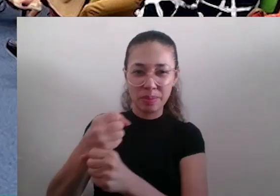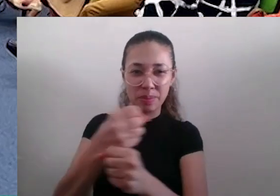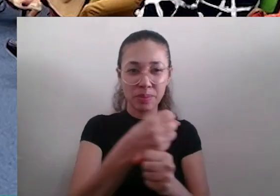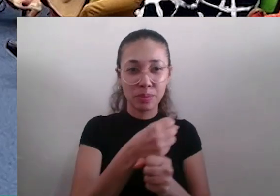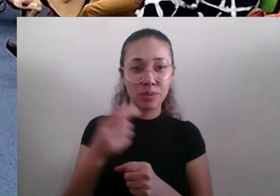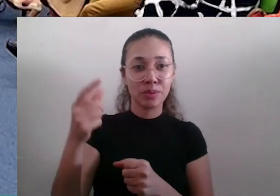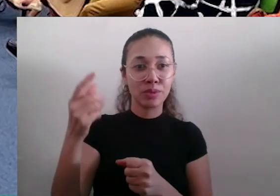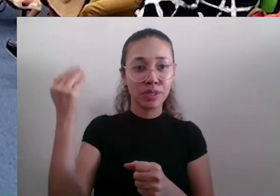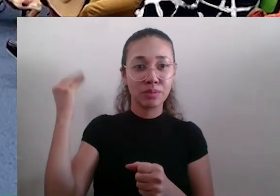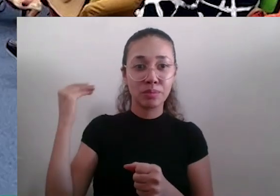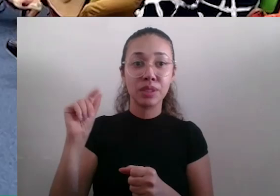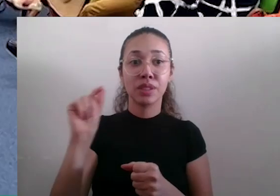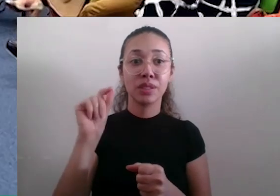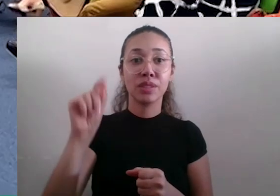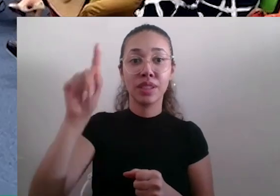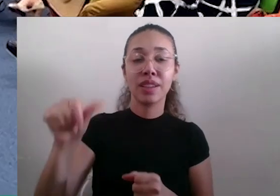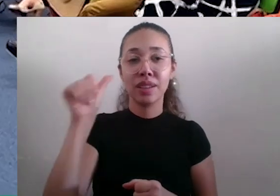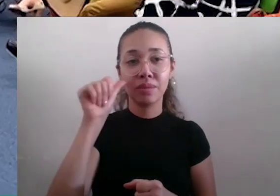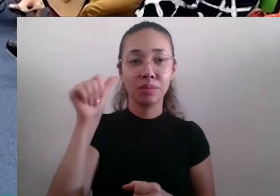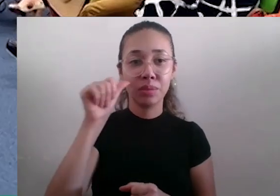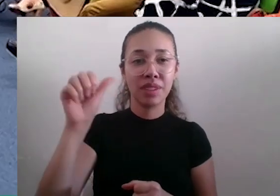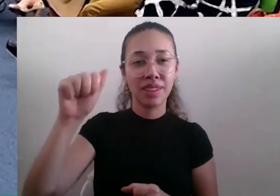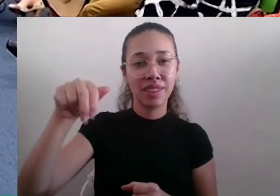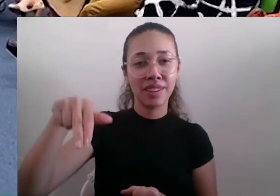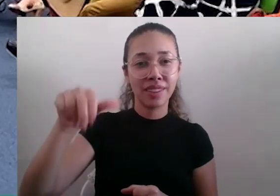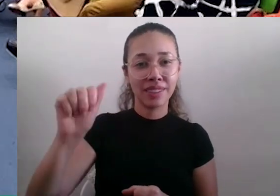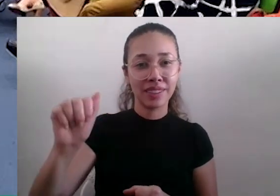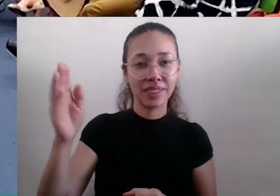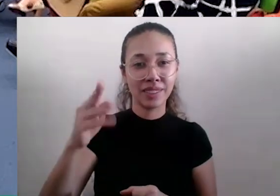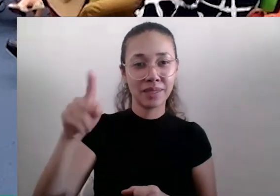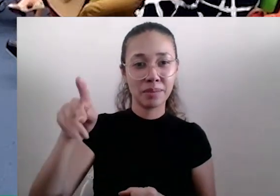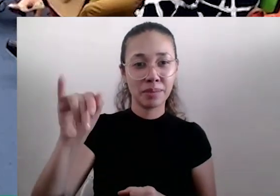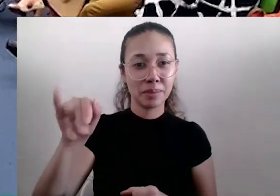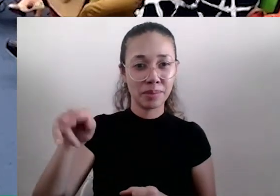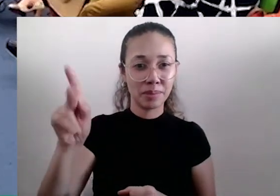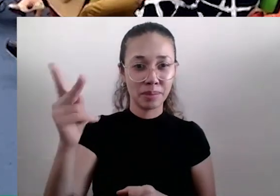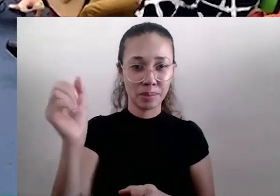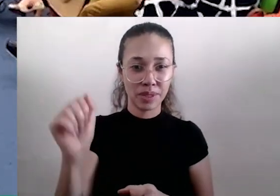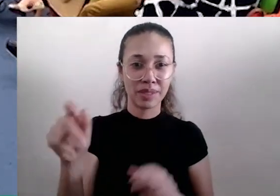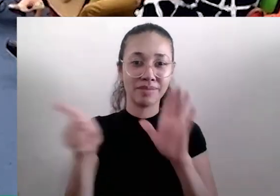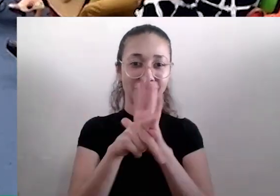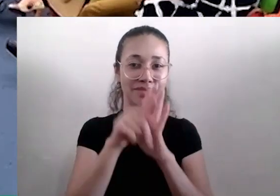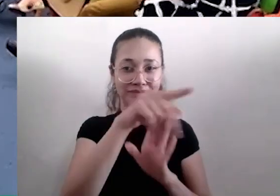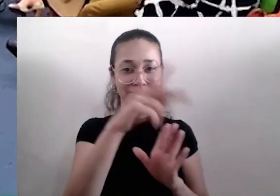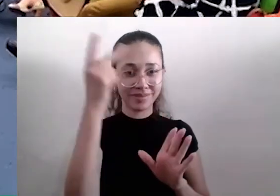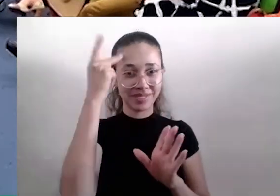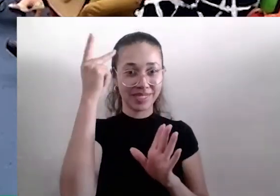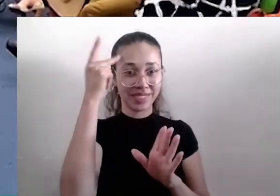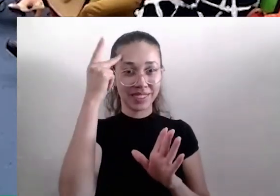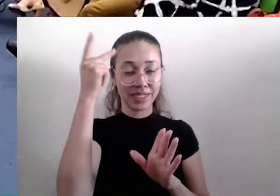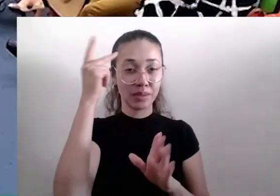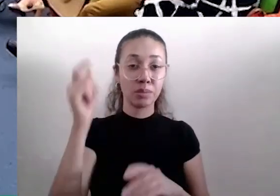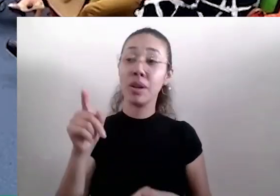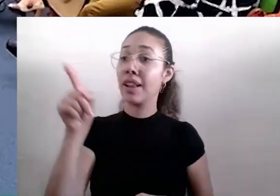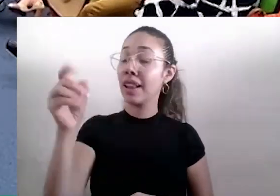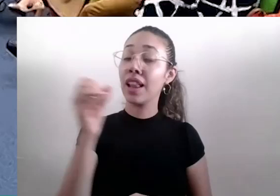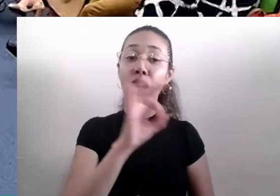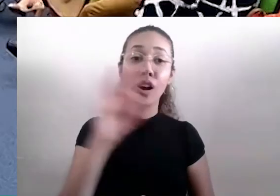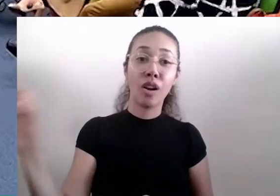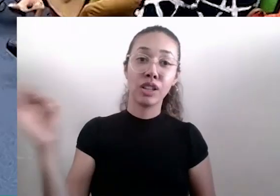feit pela Ana Pinho não é nenhum exemplo do do Norte porque a Ana é paulista Mas ela é excelente